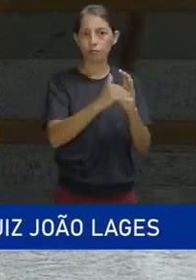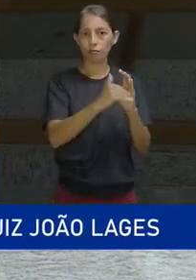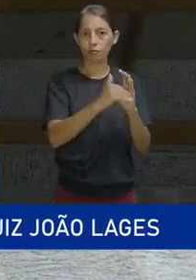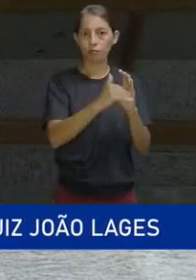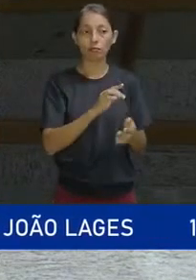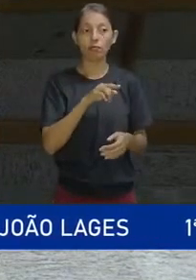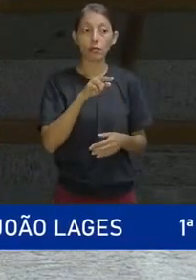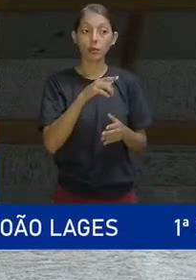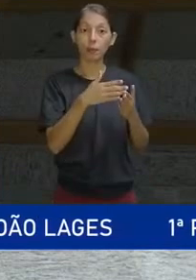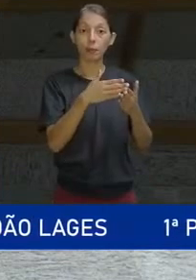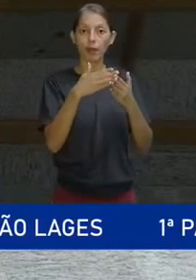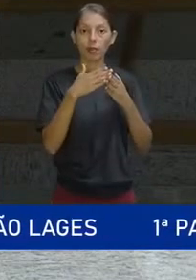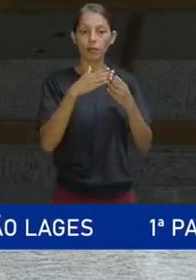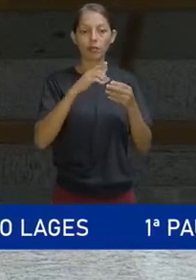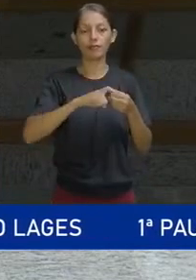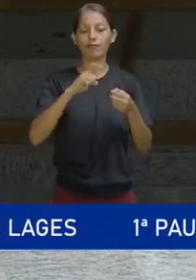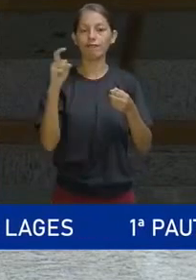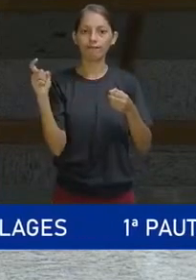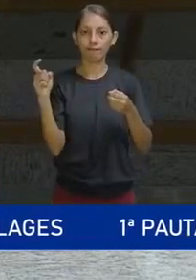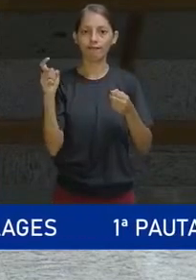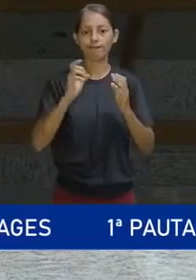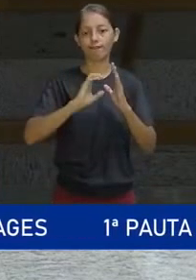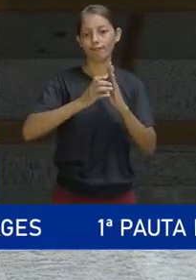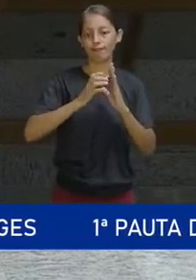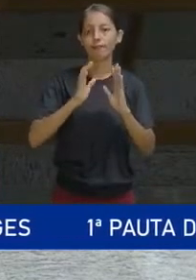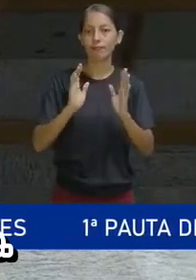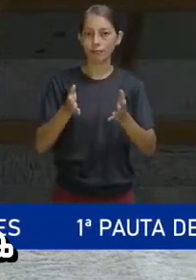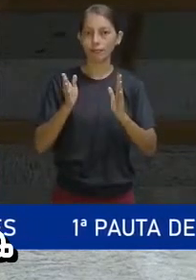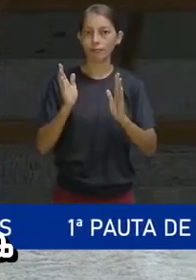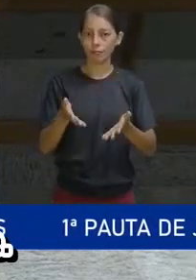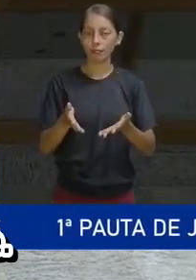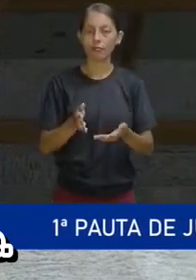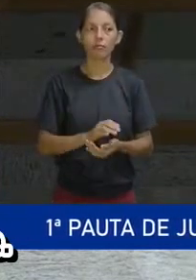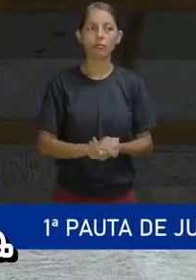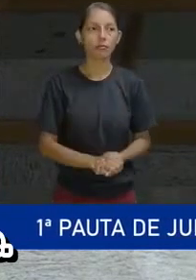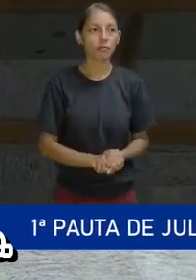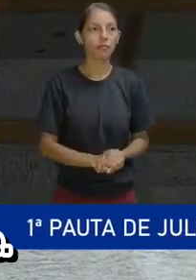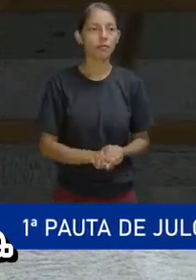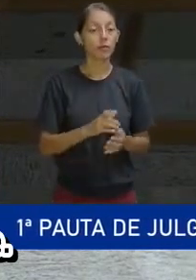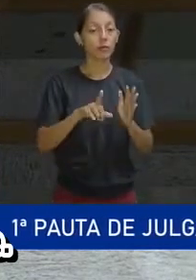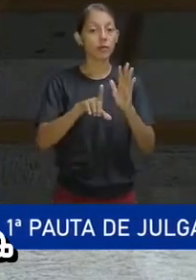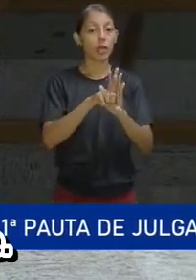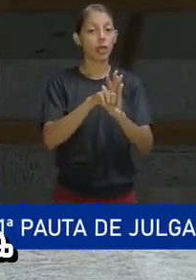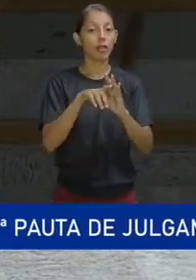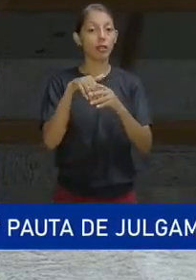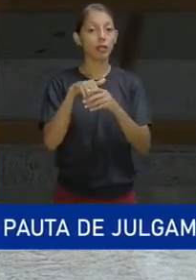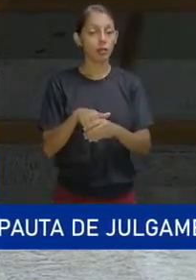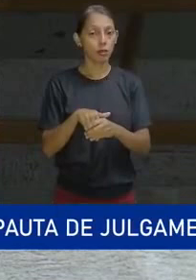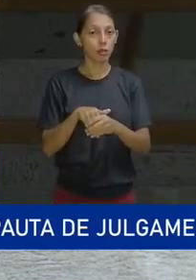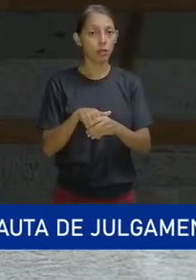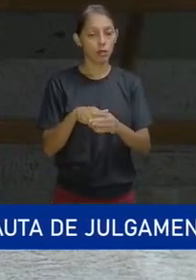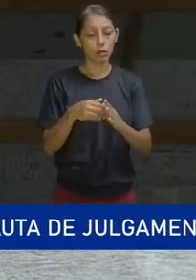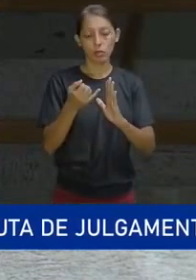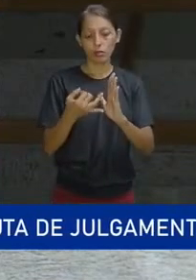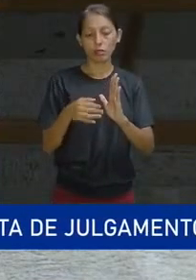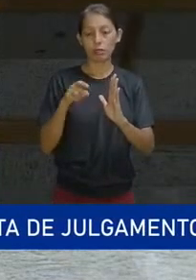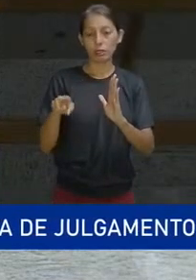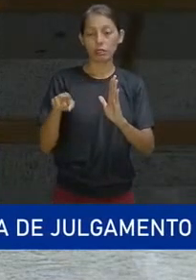ele encaminhou. E o diretório. Isso basta. Para a lei eleitoral, basta que o candidato comunique. Se o